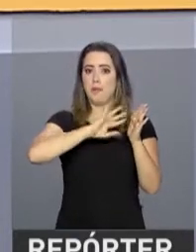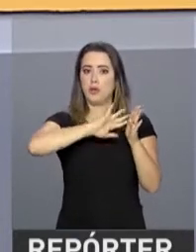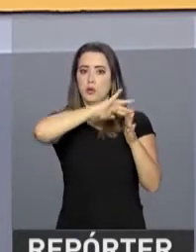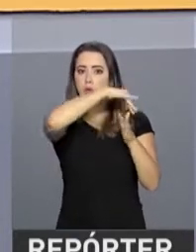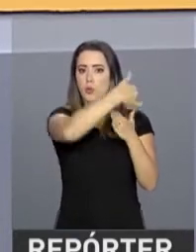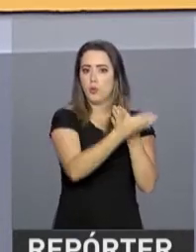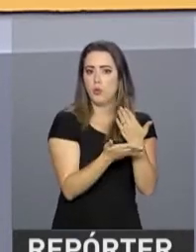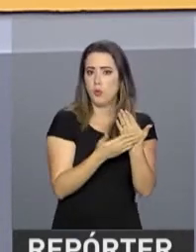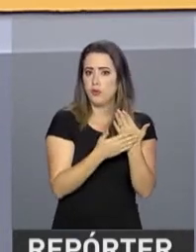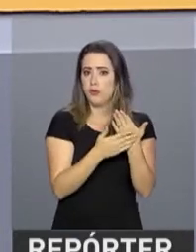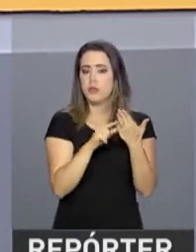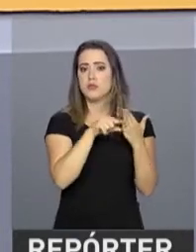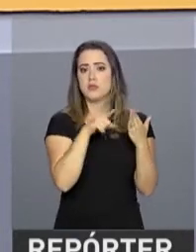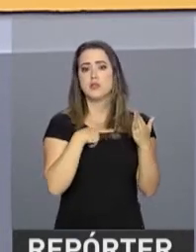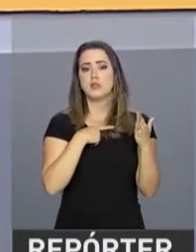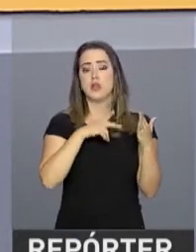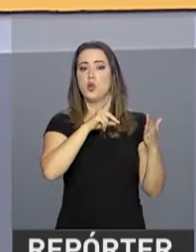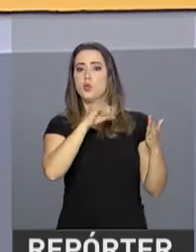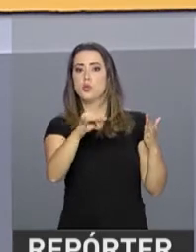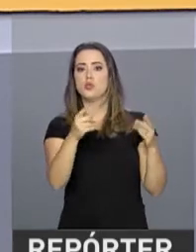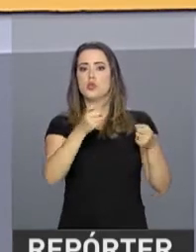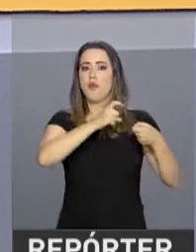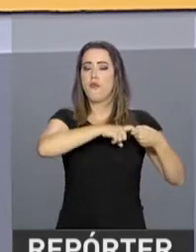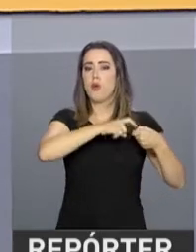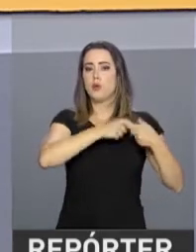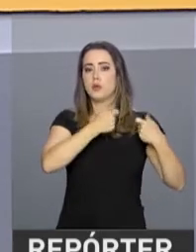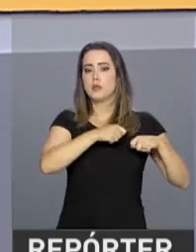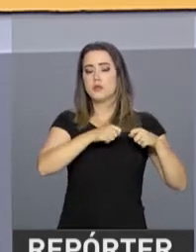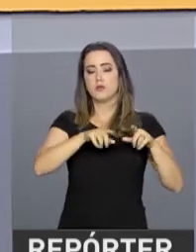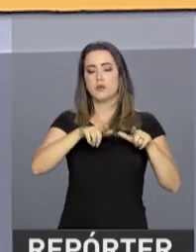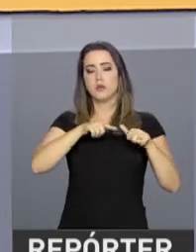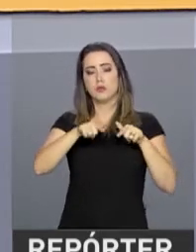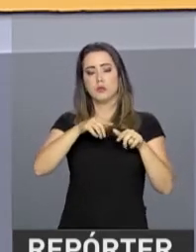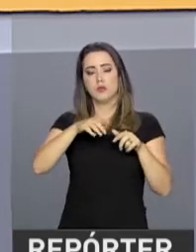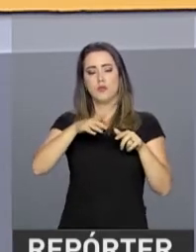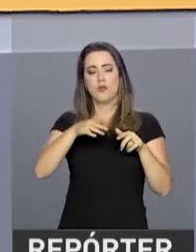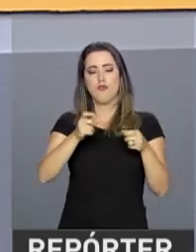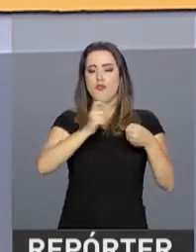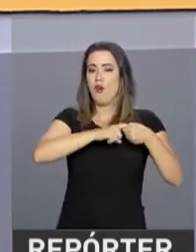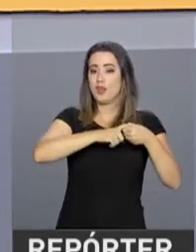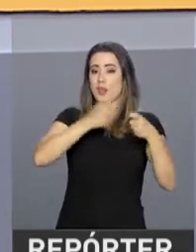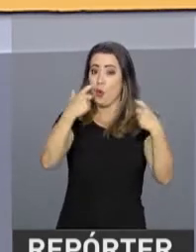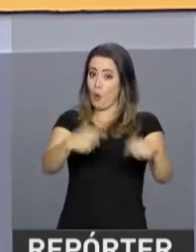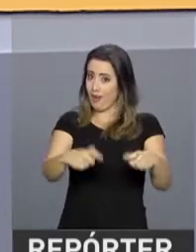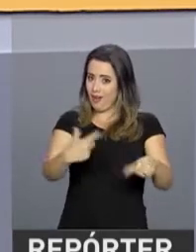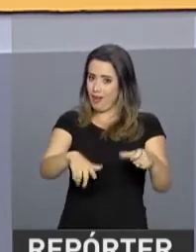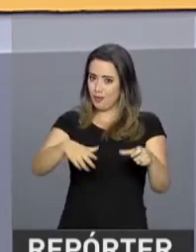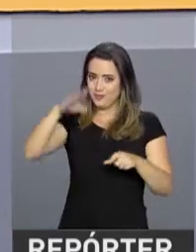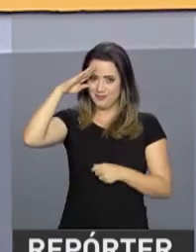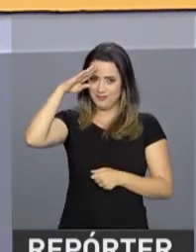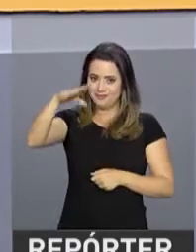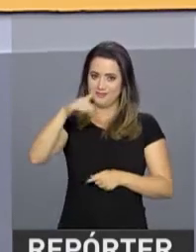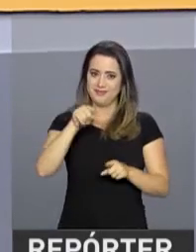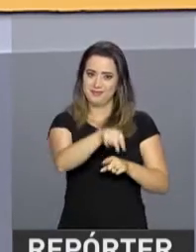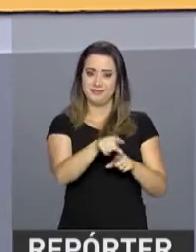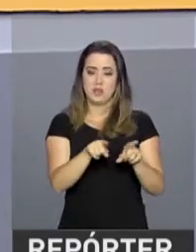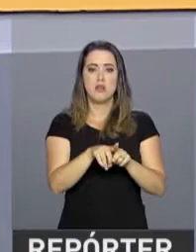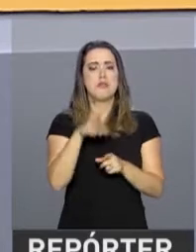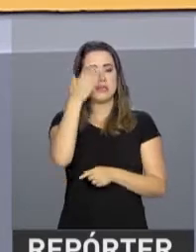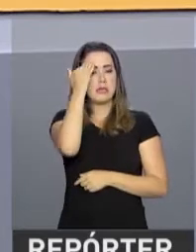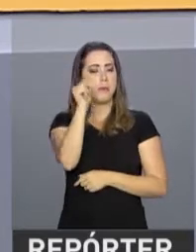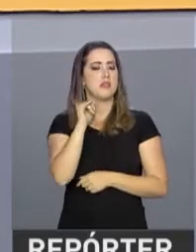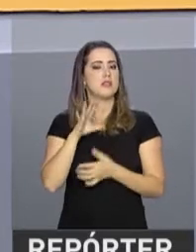anexada ele estará a data do retorno à junta de serviço militar nessa ocasião o jovem será informado se foi